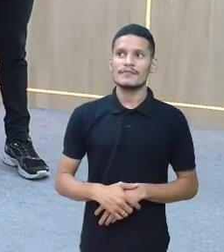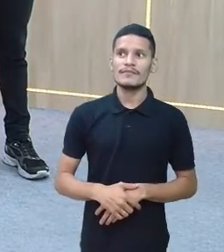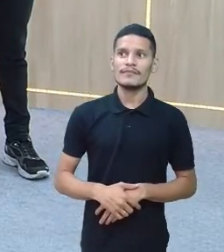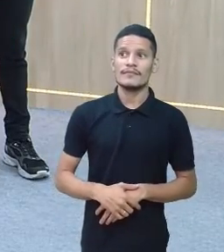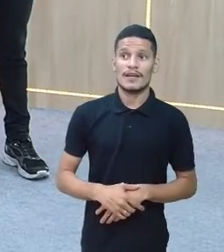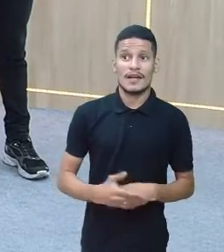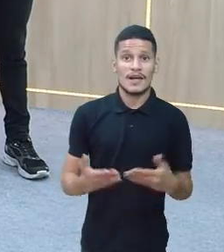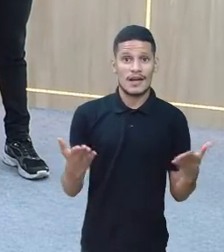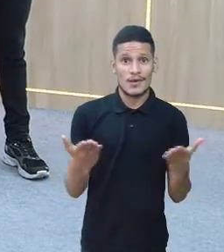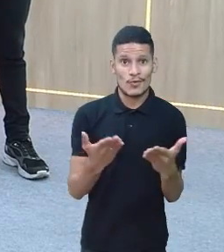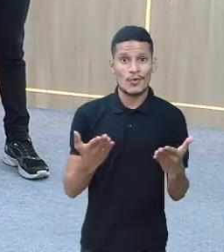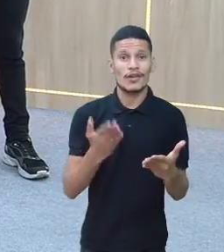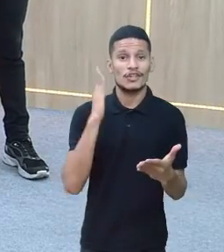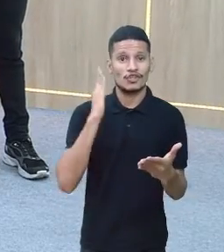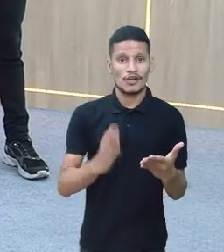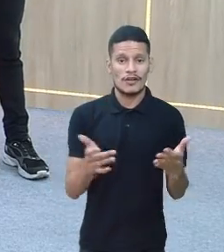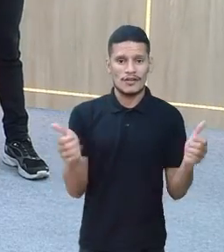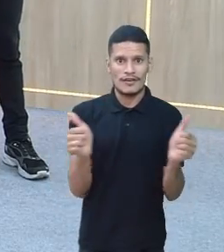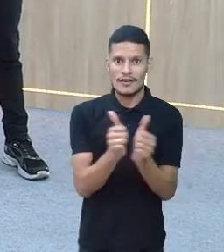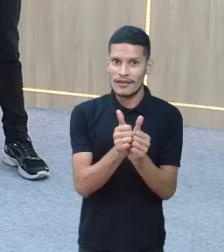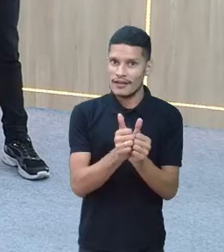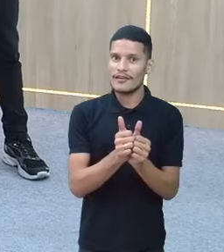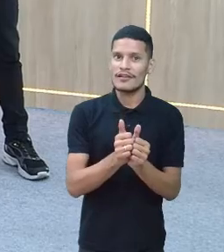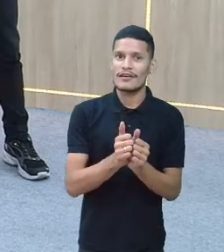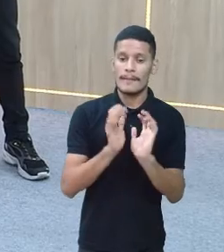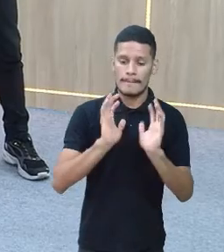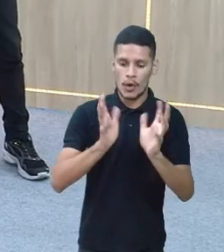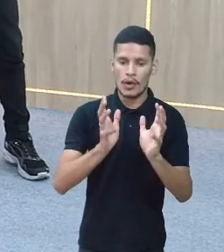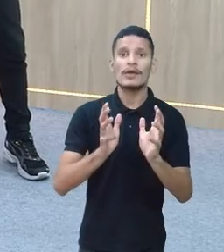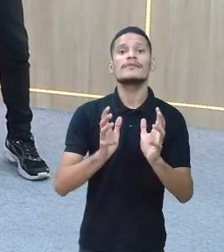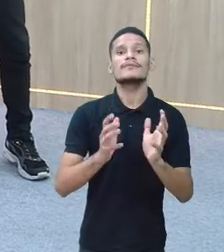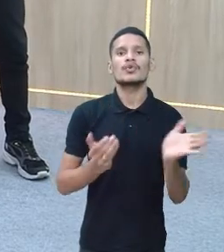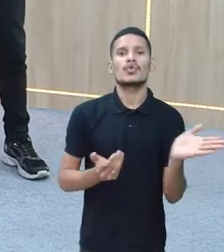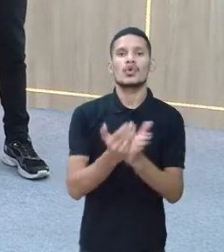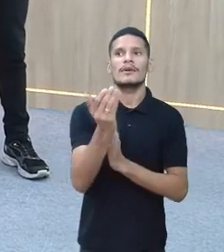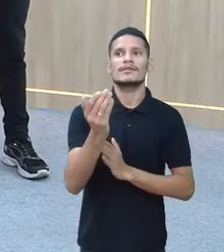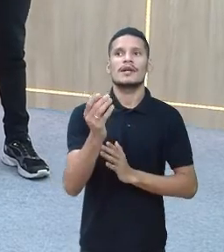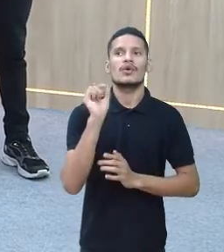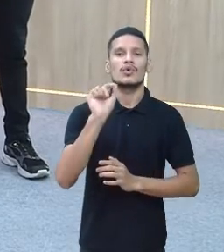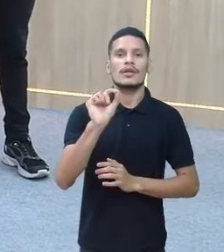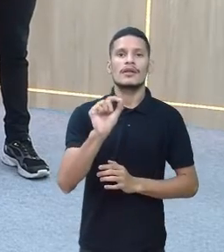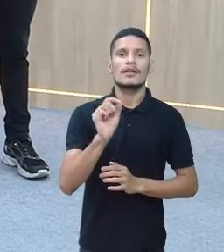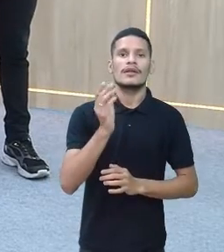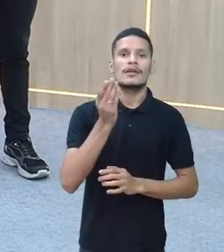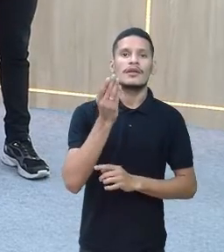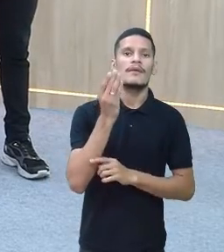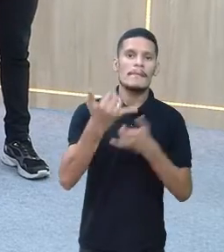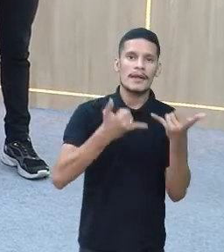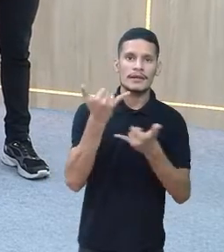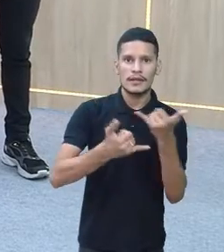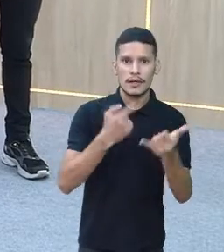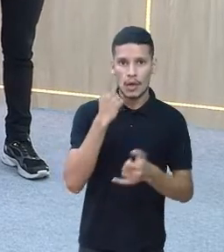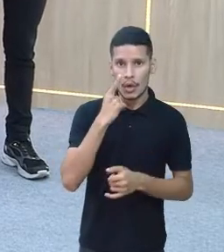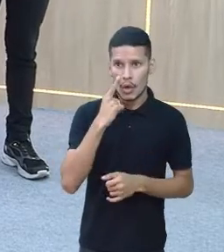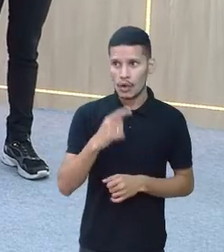Já estou aqui com a bola e vai começar a brincadeira.